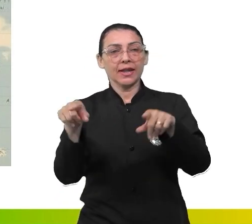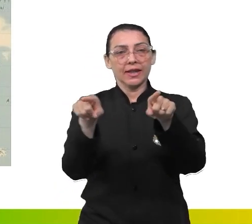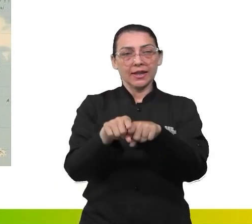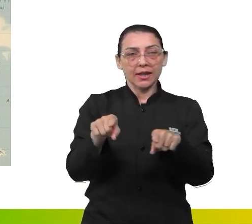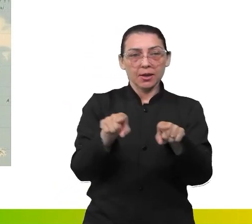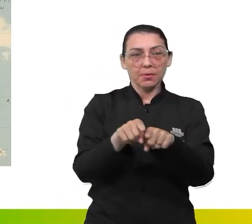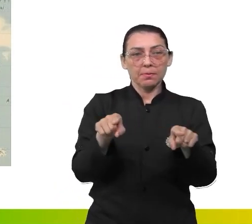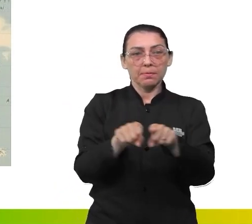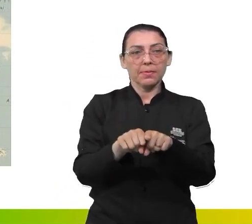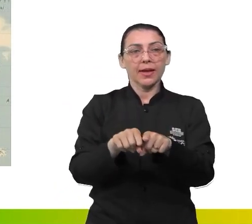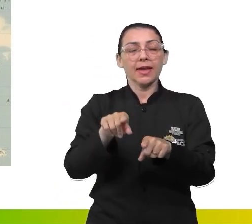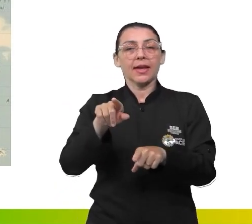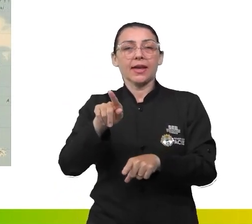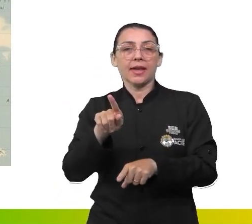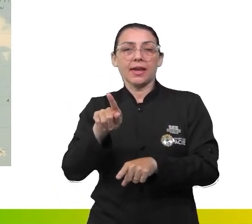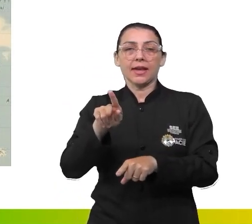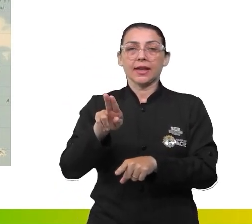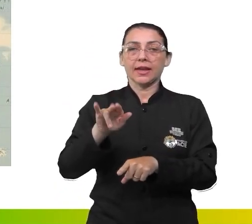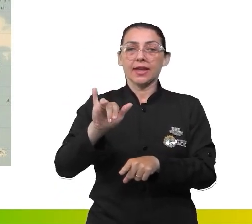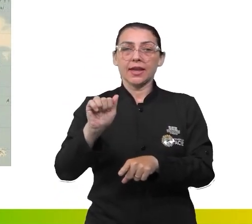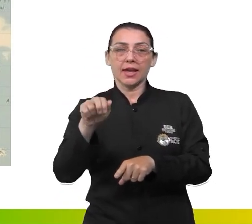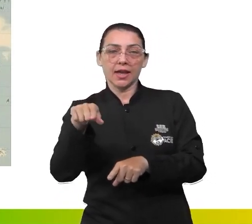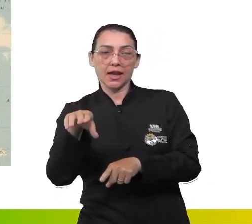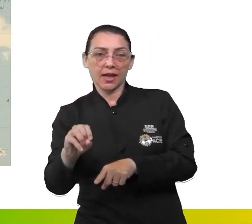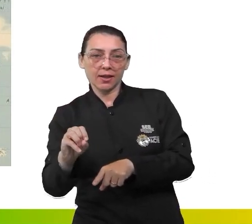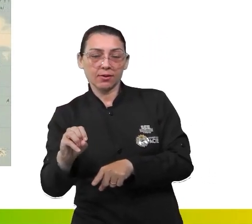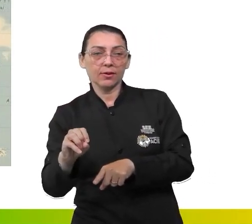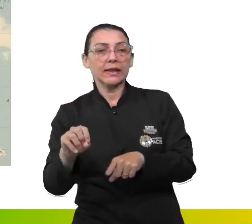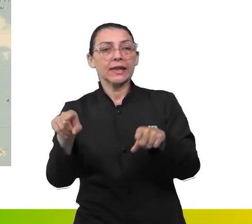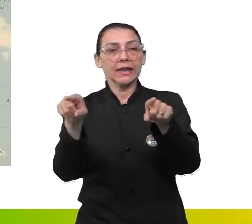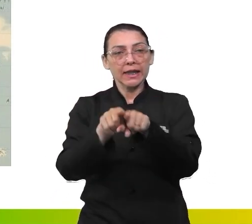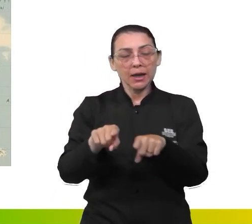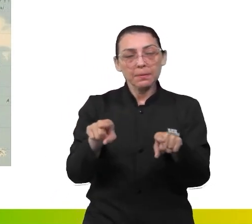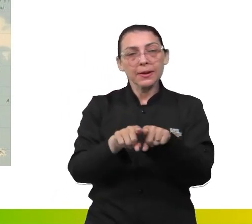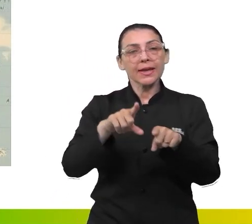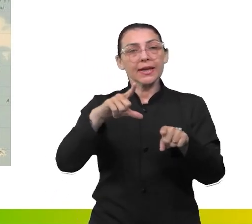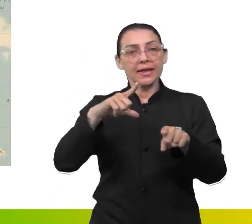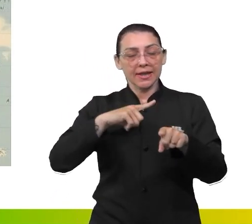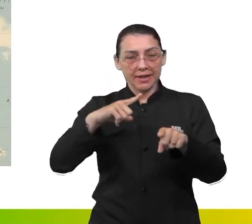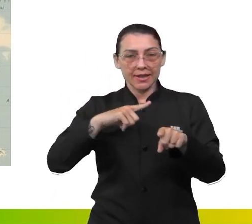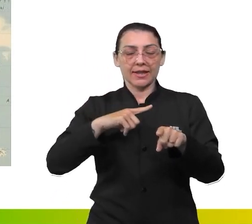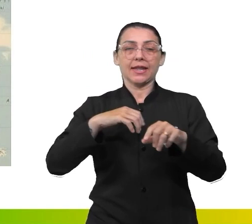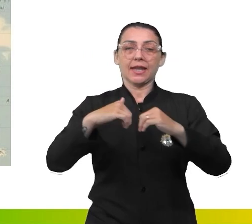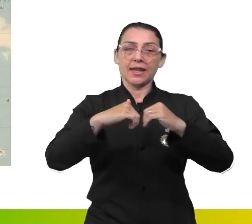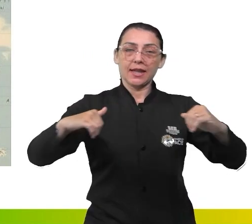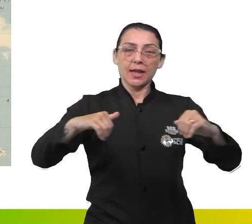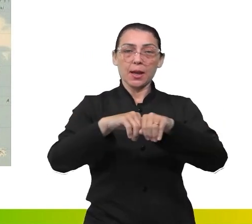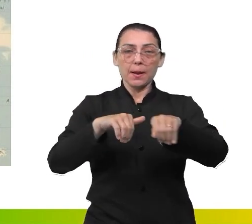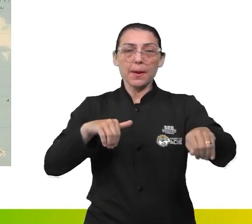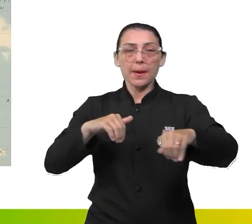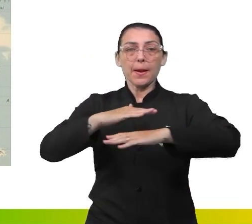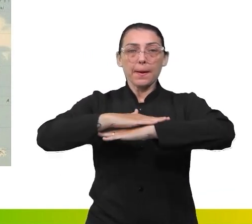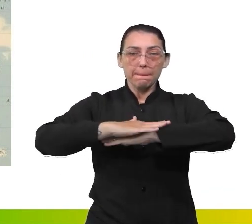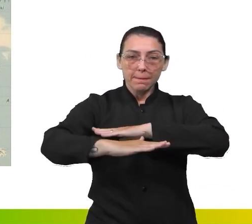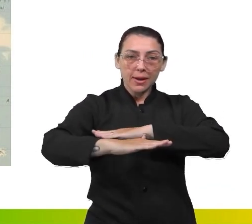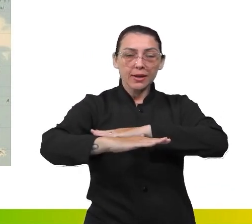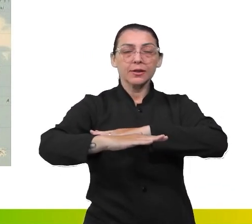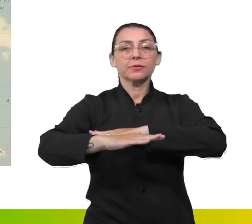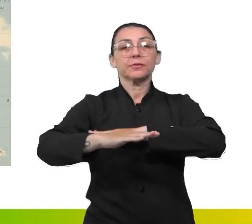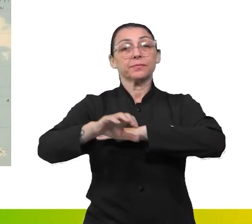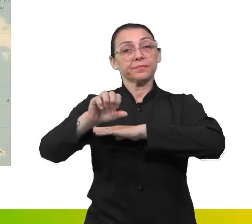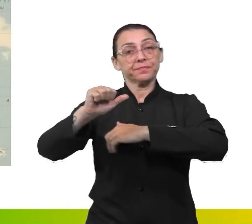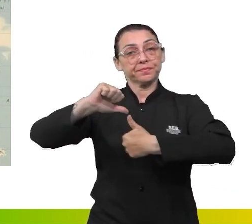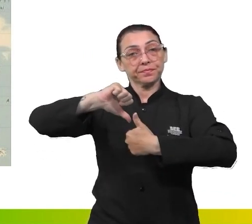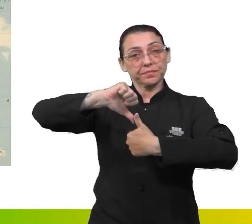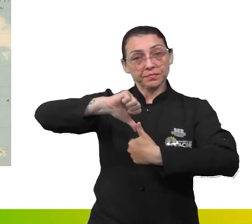mesmo o Planalto guiano, tá? E a gente também aí tem uma distribuição de grandes planícies, tanto na parte